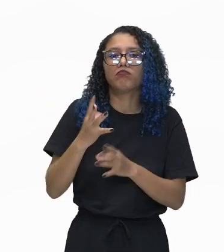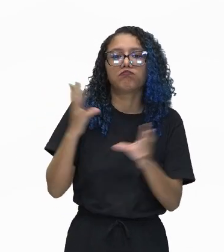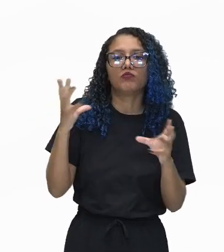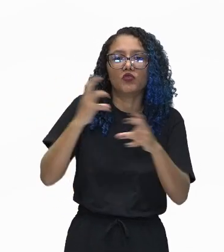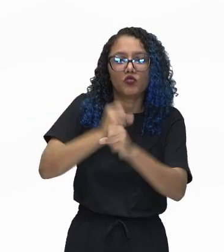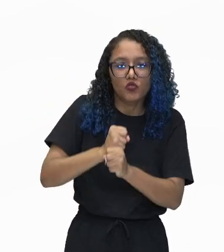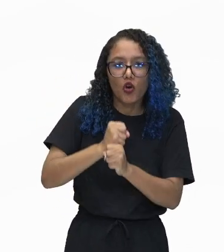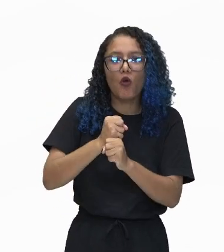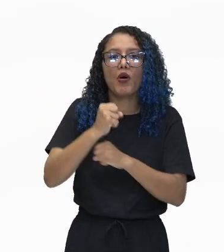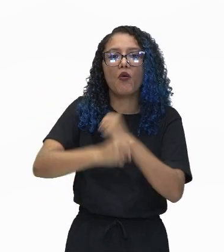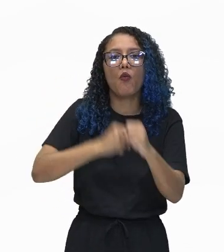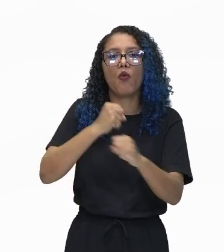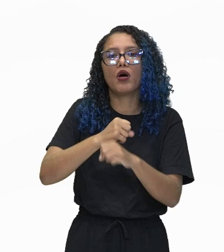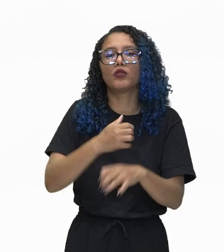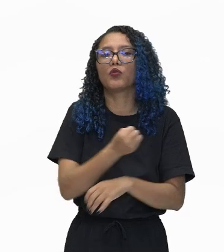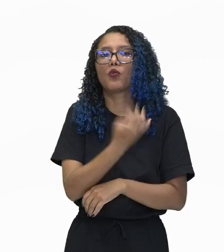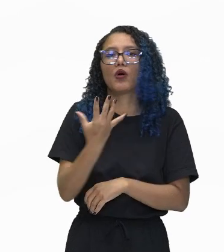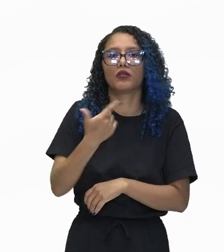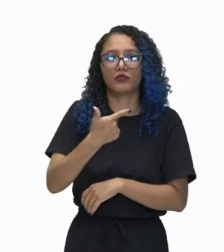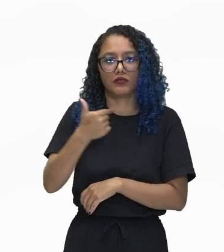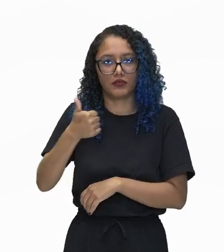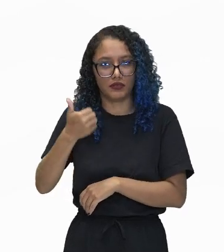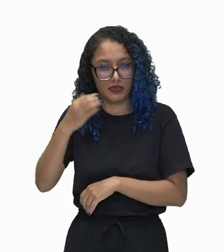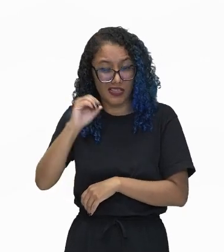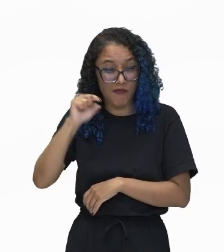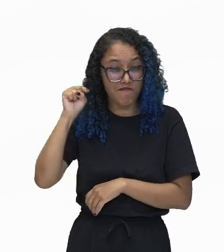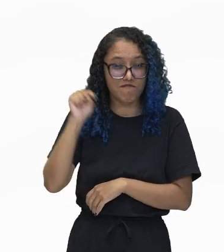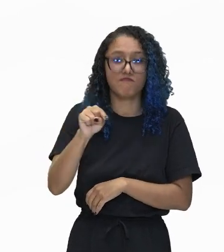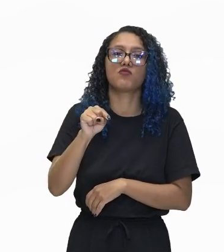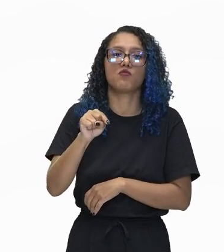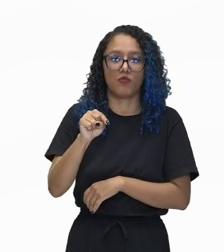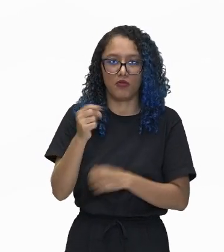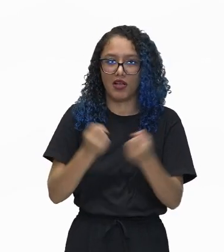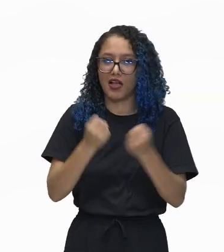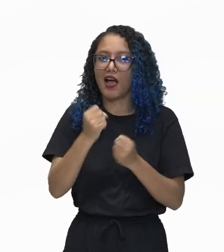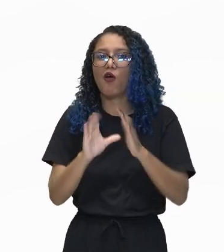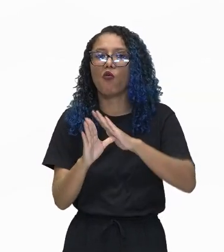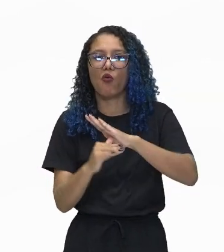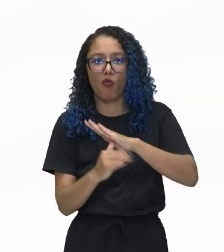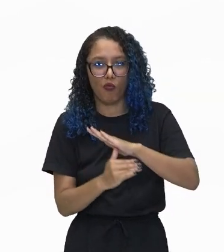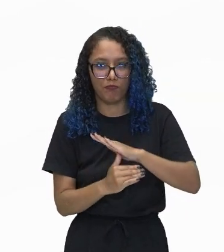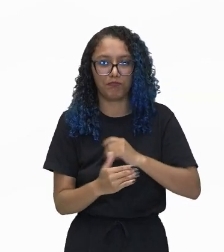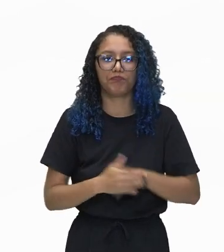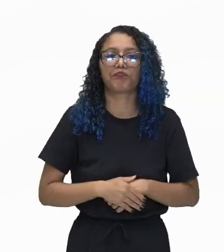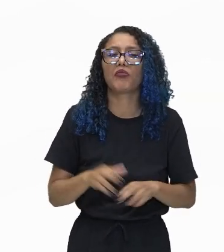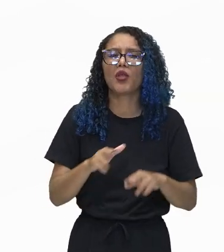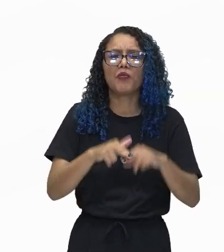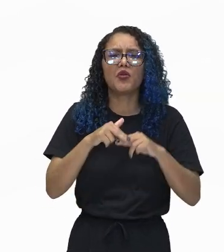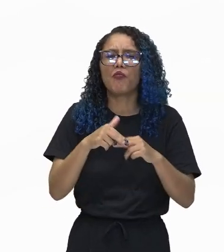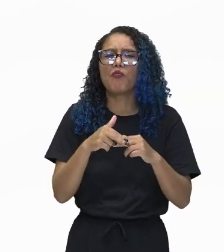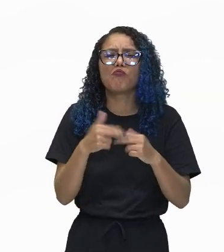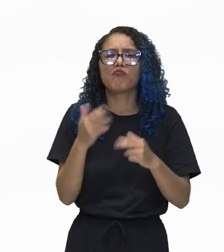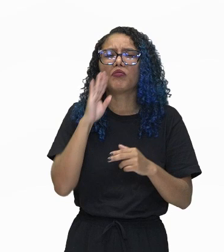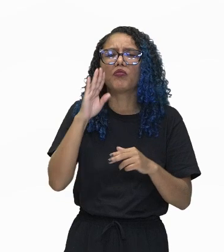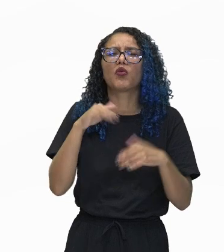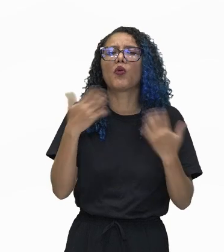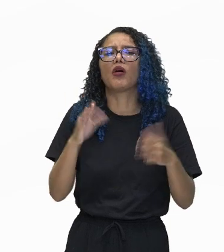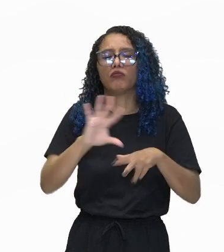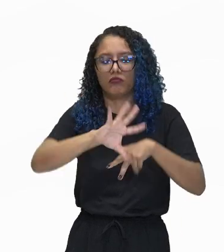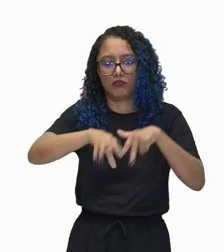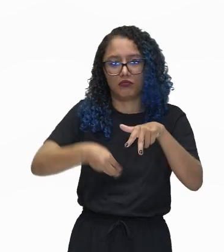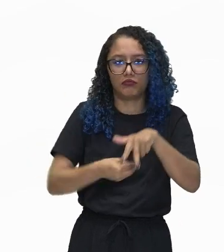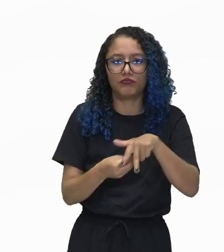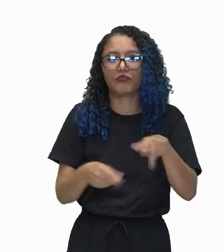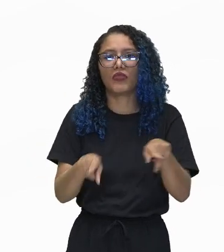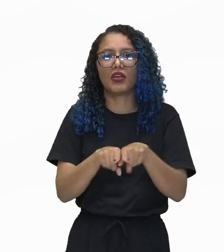carros roubados no ano. E nós temos então aí as principais causas, que é o quê? Corrupção, o